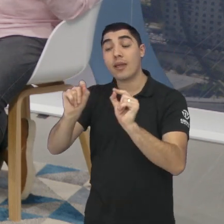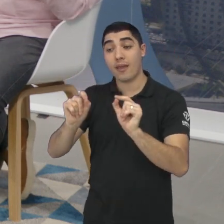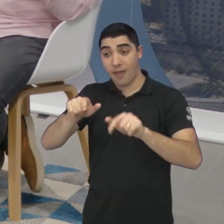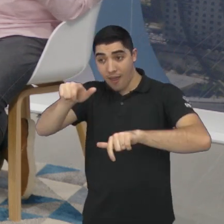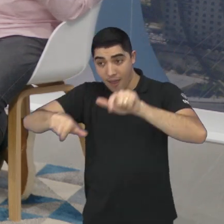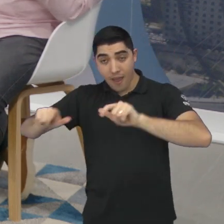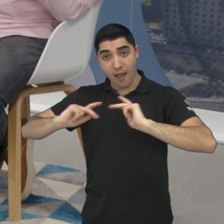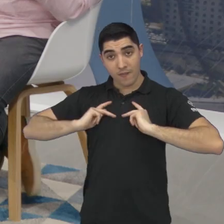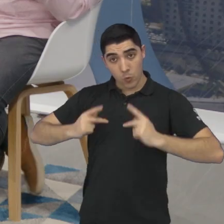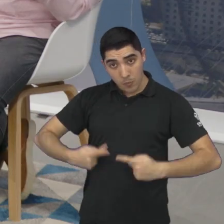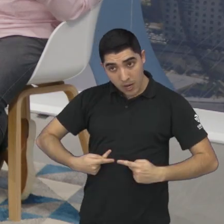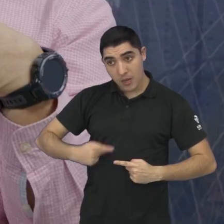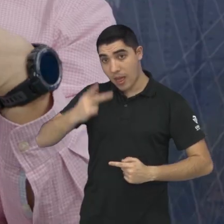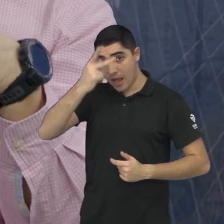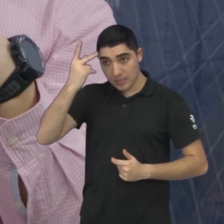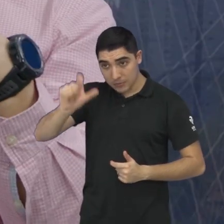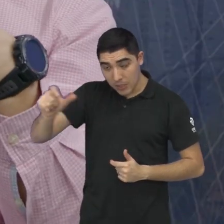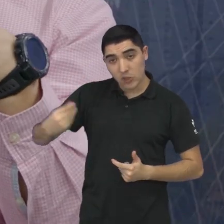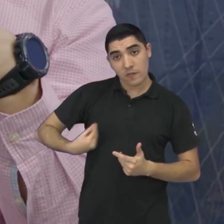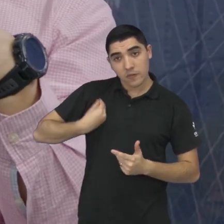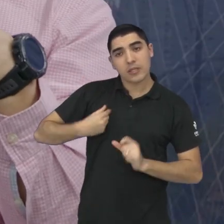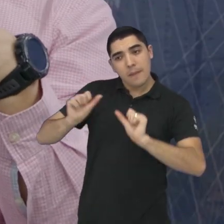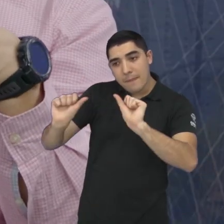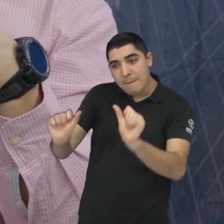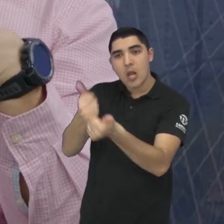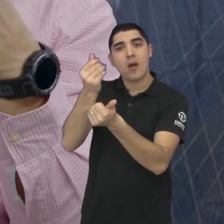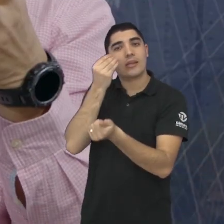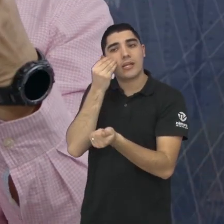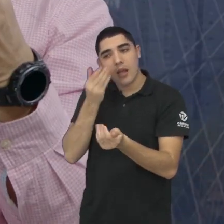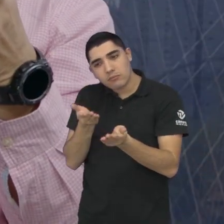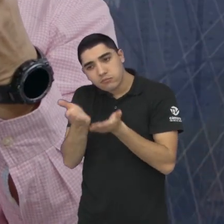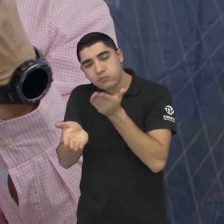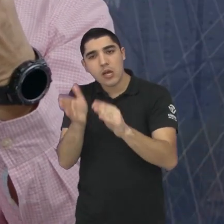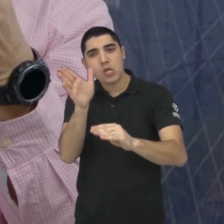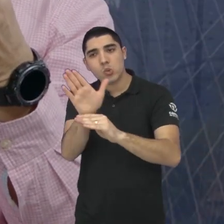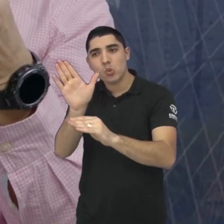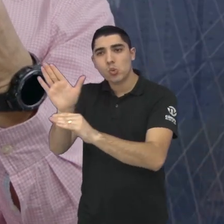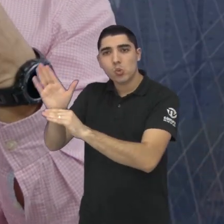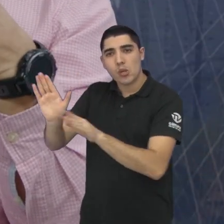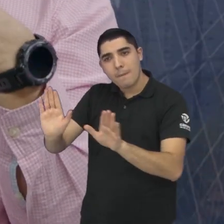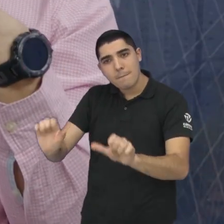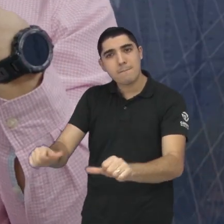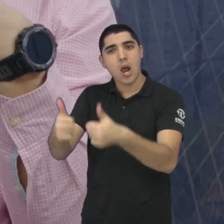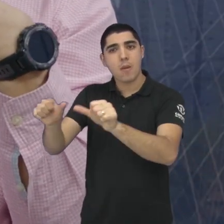é fazer com que a vida humana, a sociedade humana tenha uma qualidade de vida melhor.